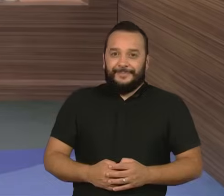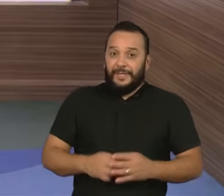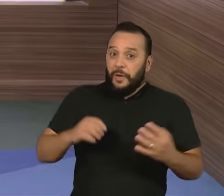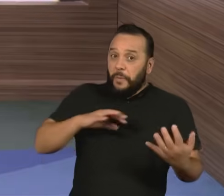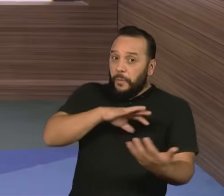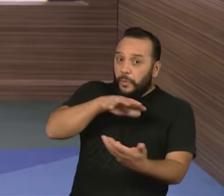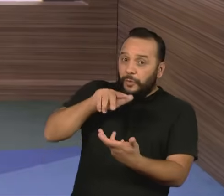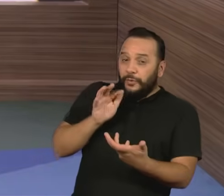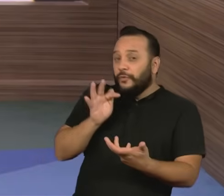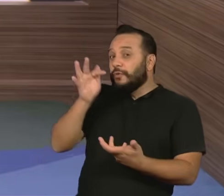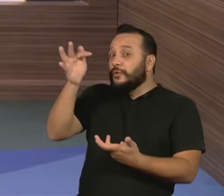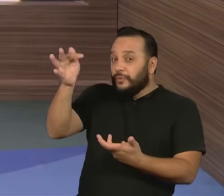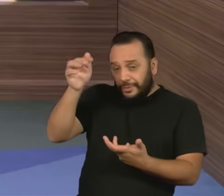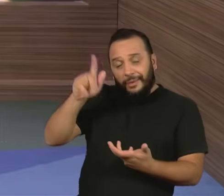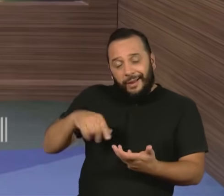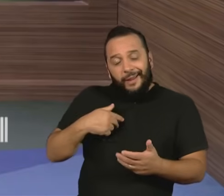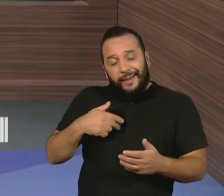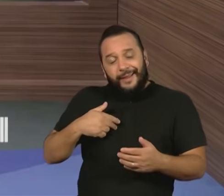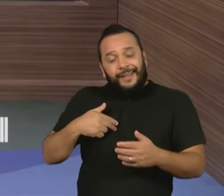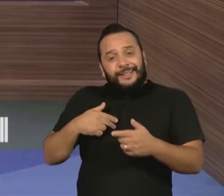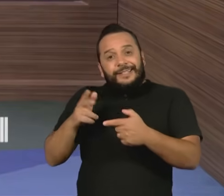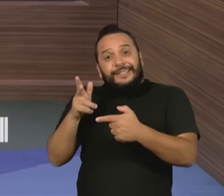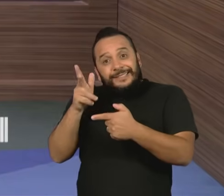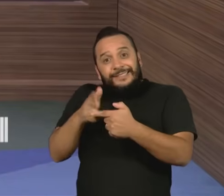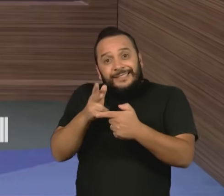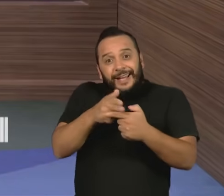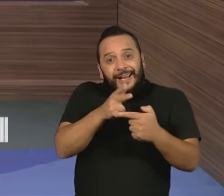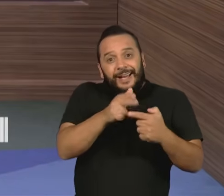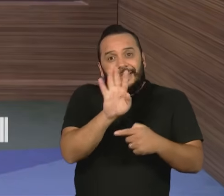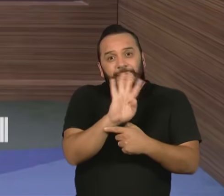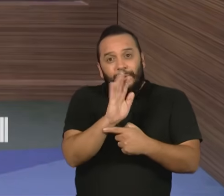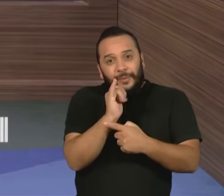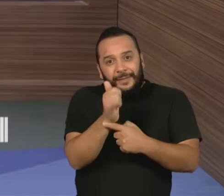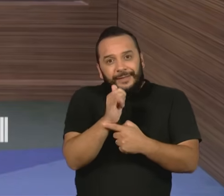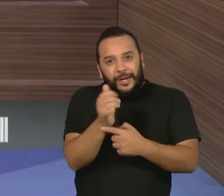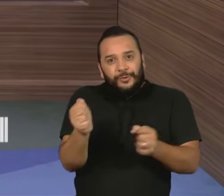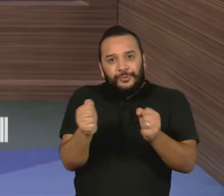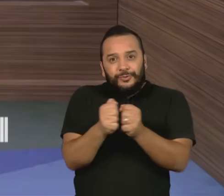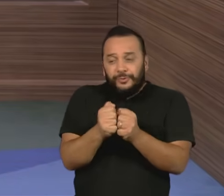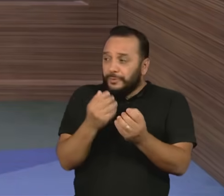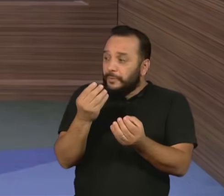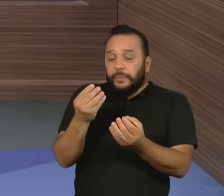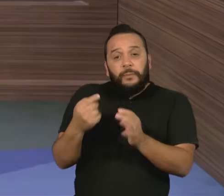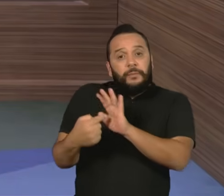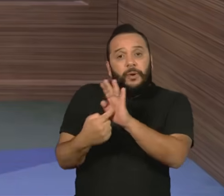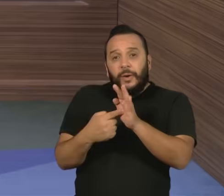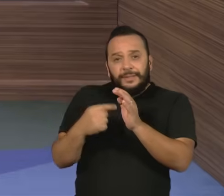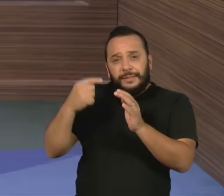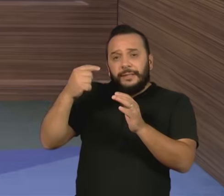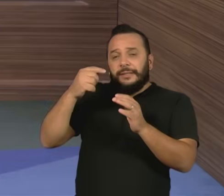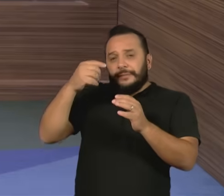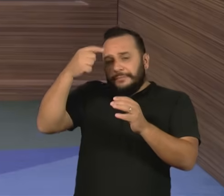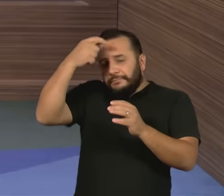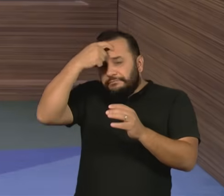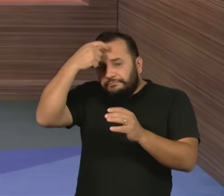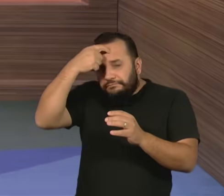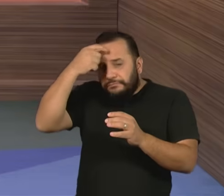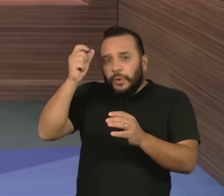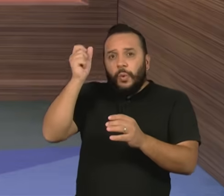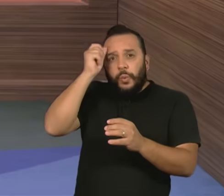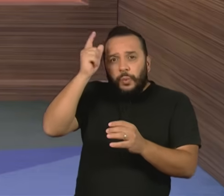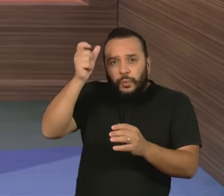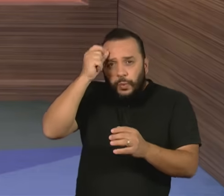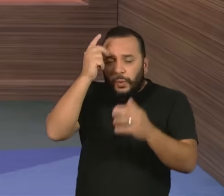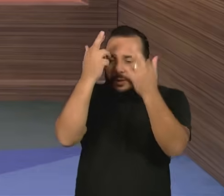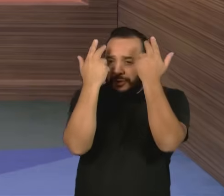Futuro da Terra é a série documental que mostra os múltiplos pensamentos, traços culturais e a defesa da vida nos